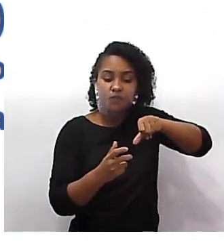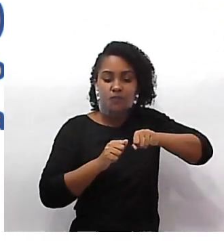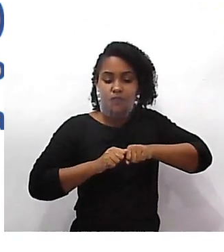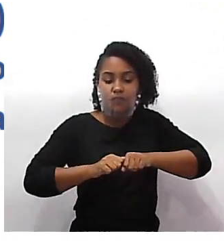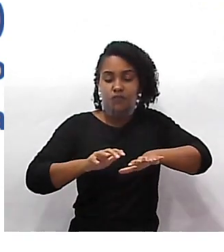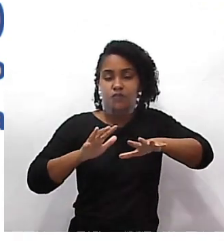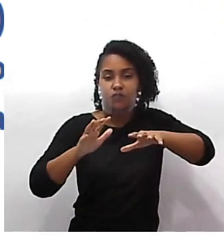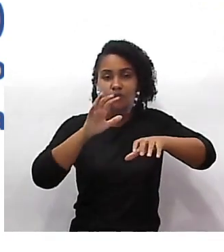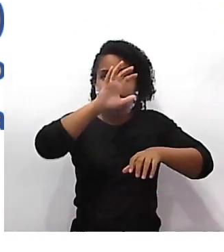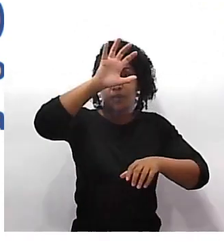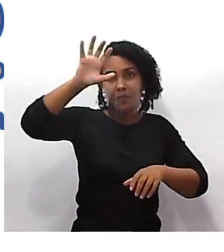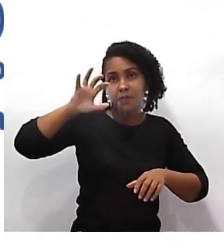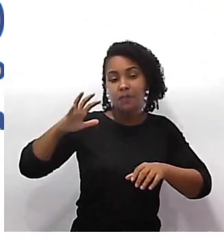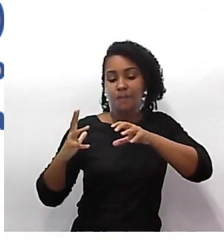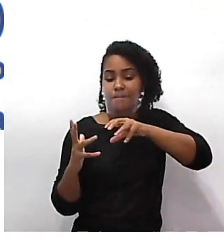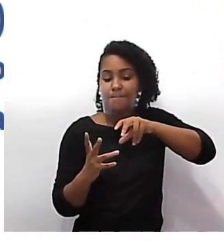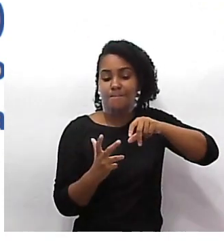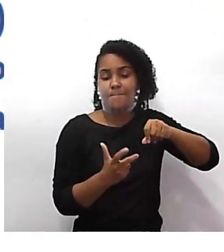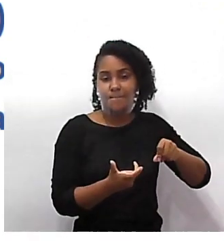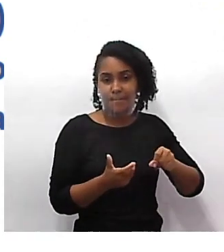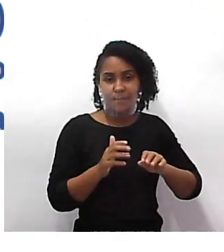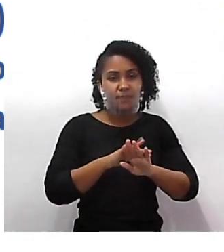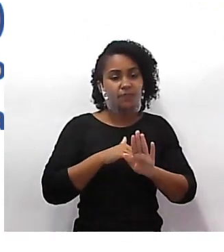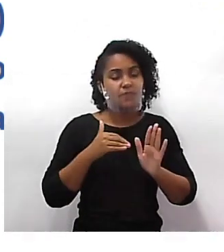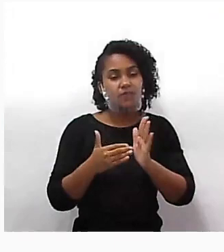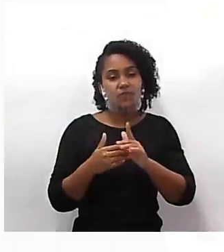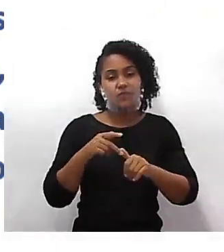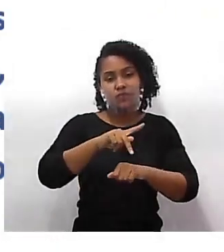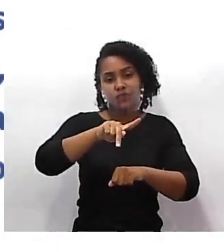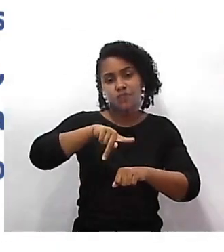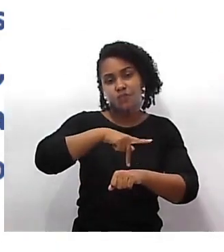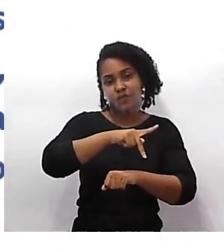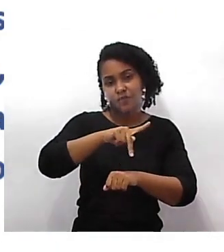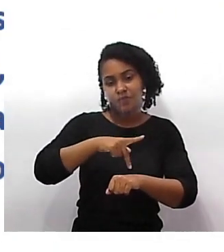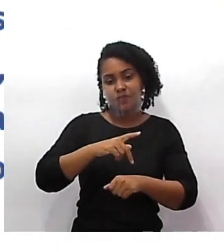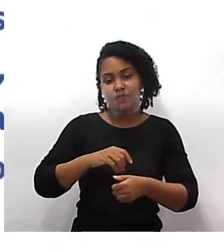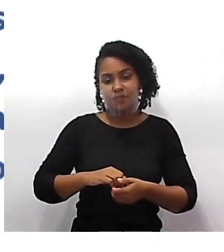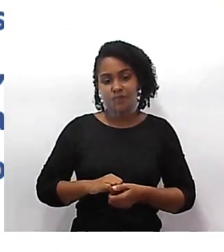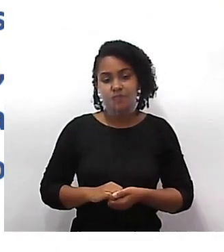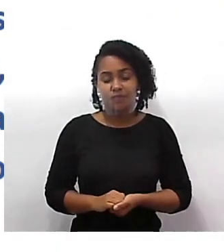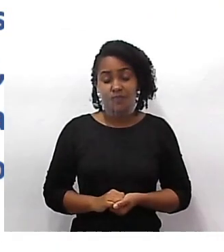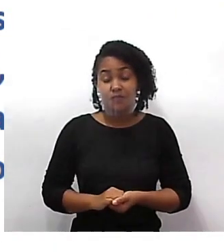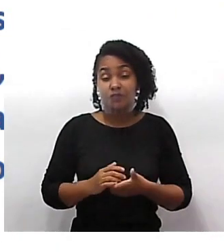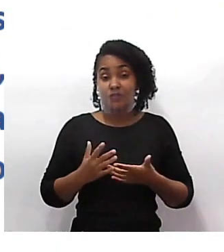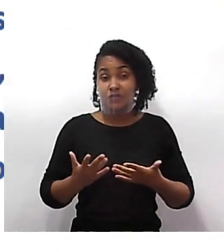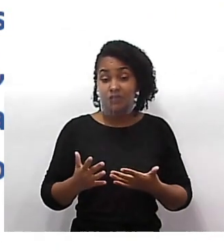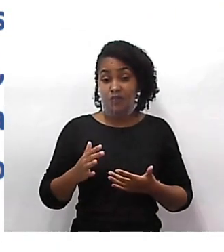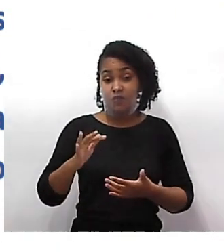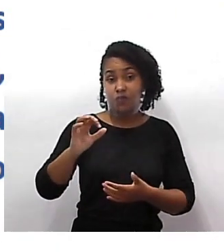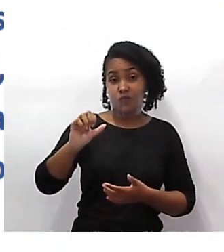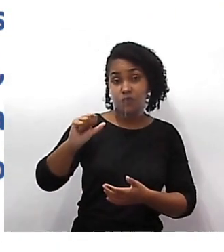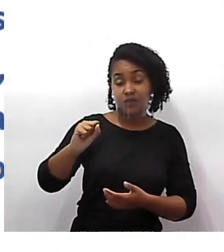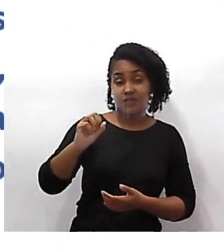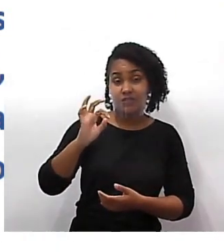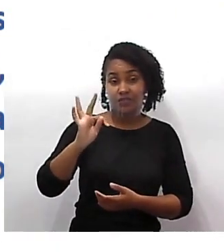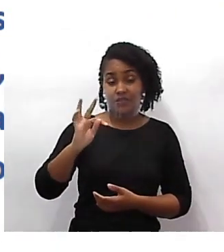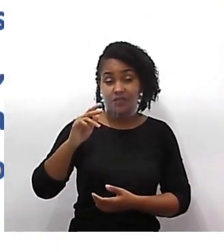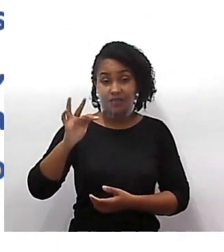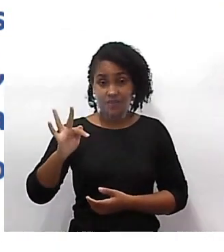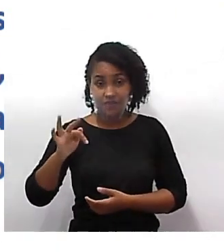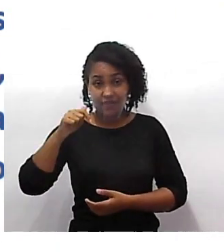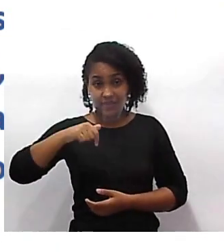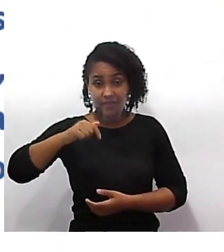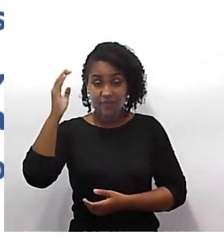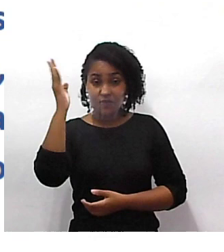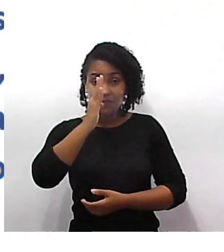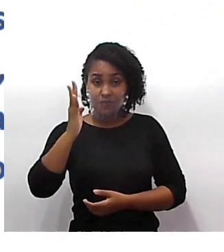disseminação global em todos os países. O Supremo Tribunal Federal, STF, no